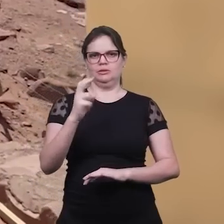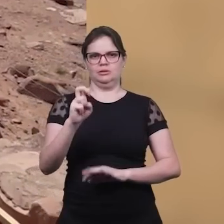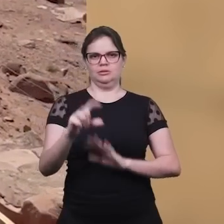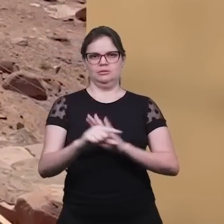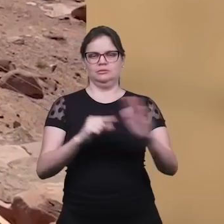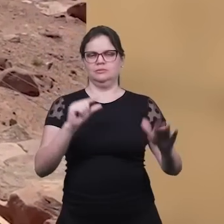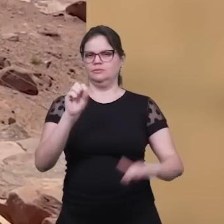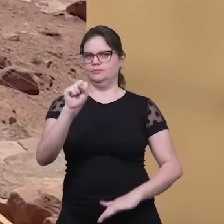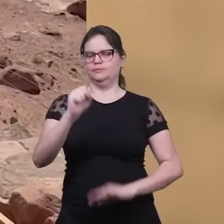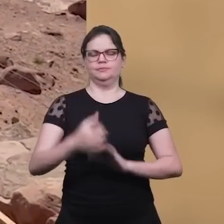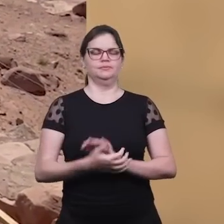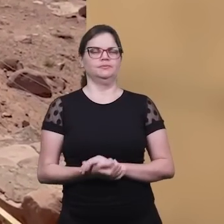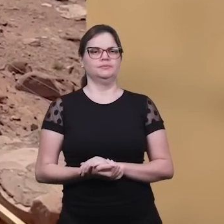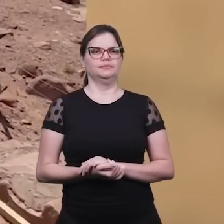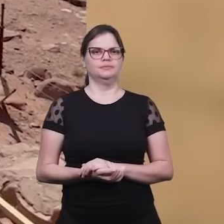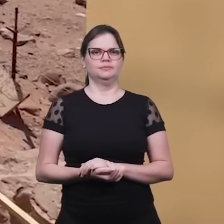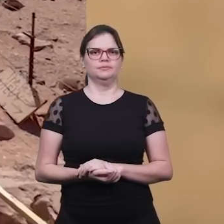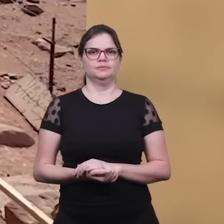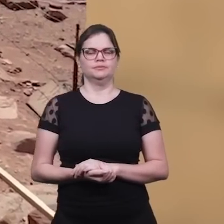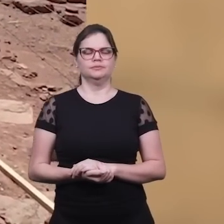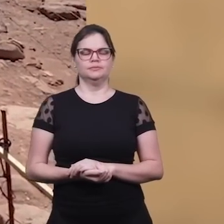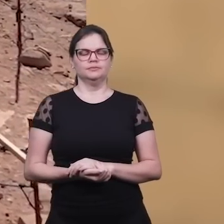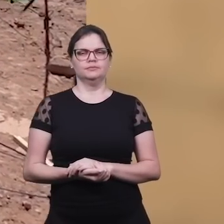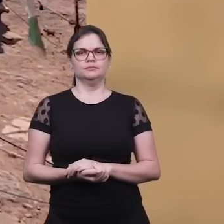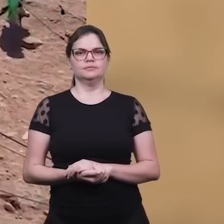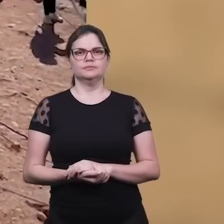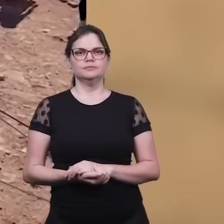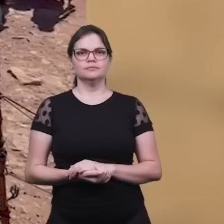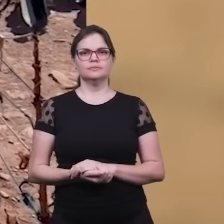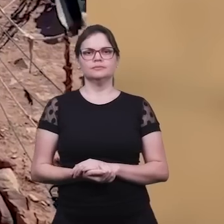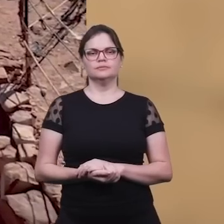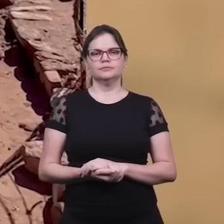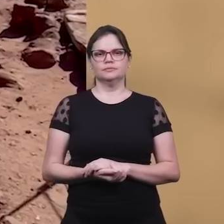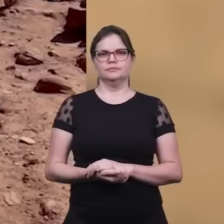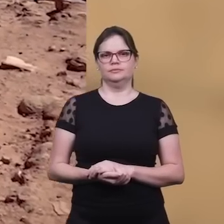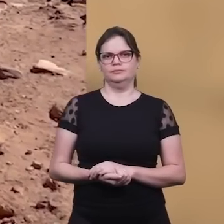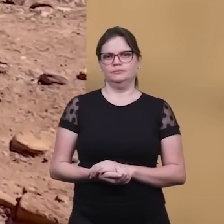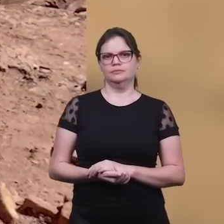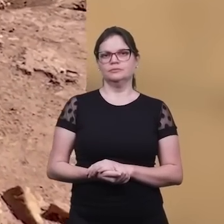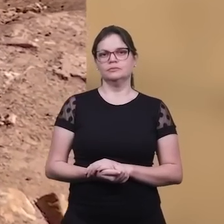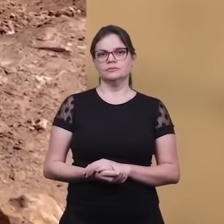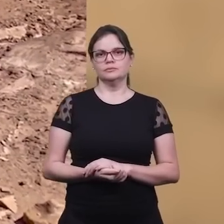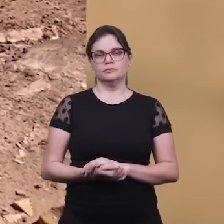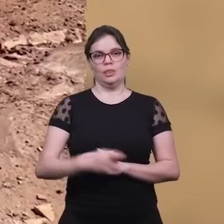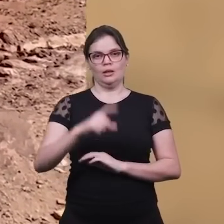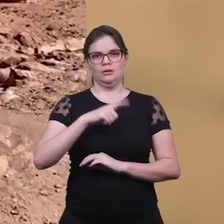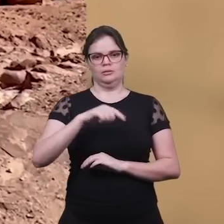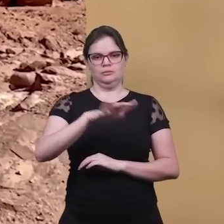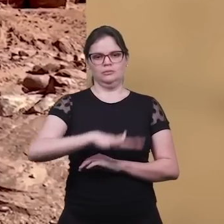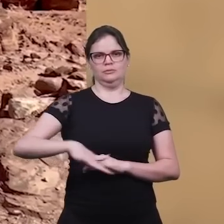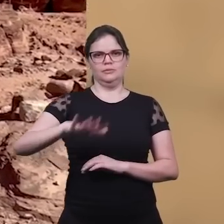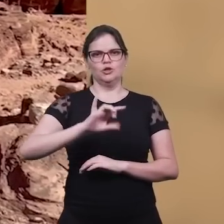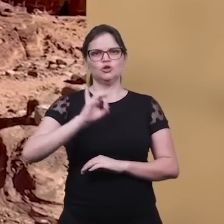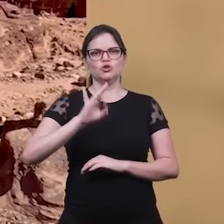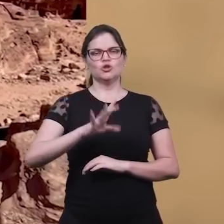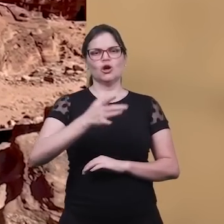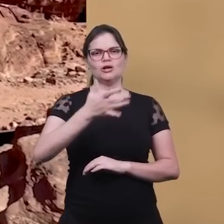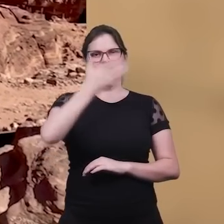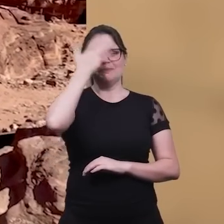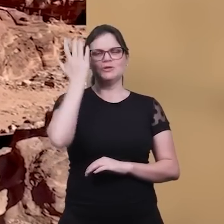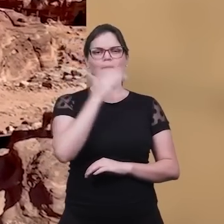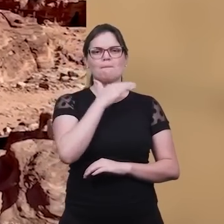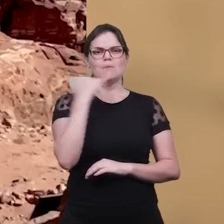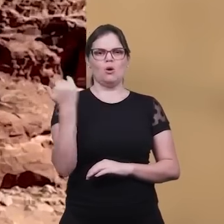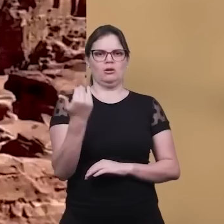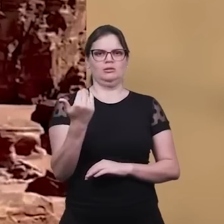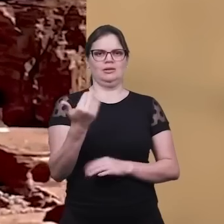8, fala que viraria uma região de cadáveres. O pastor lembra lá que Petra é